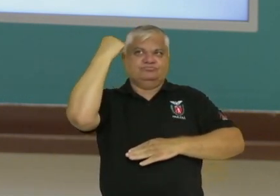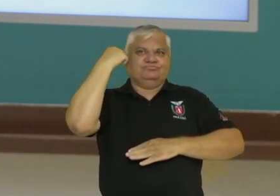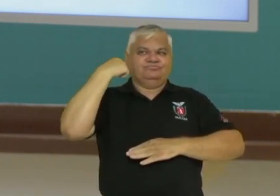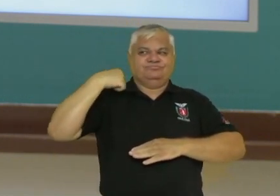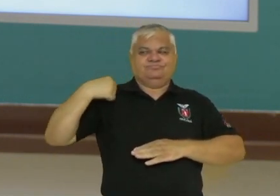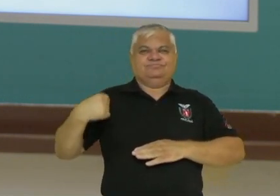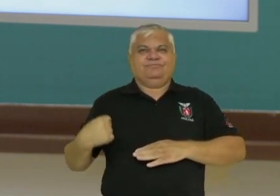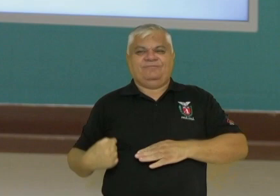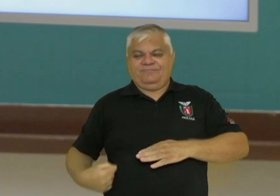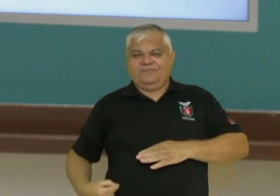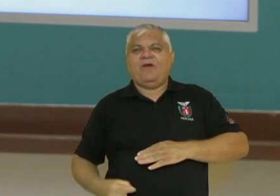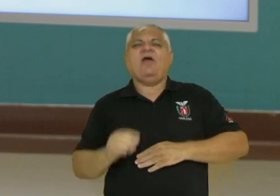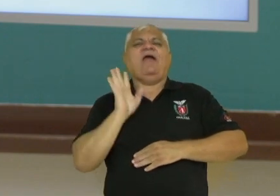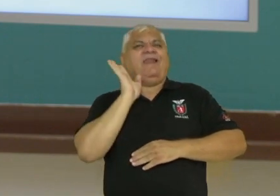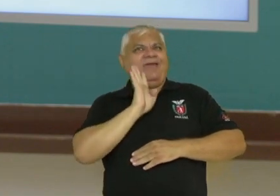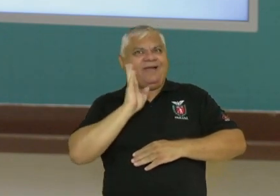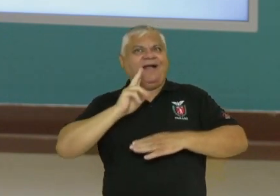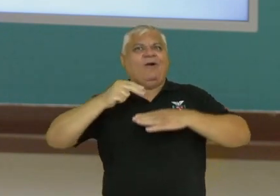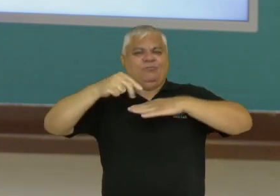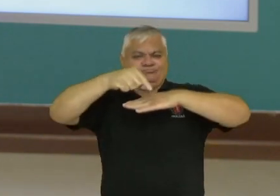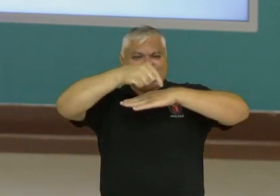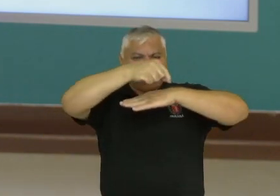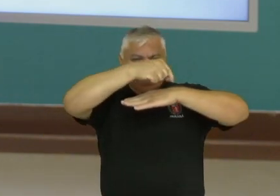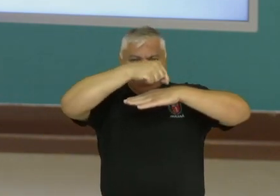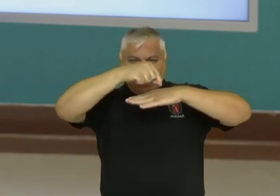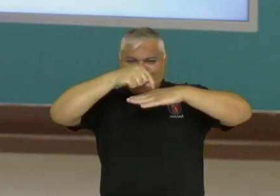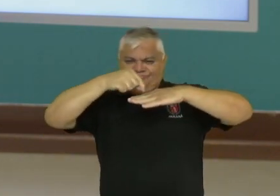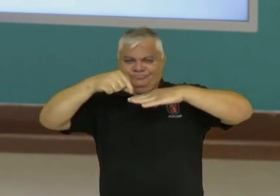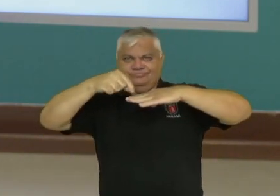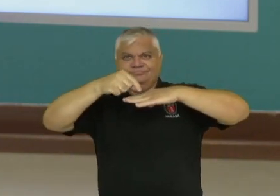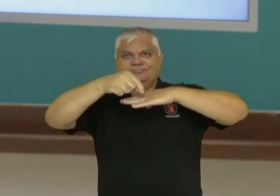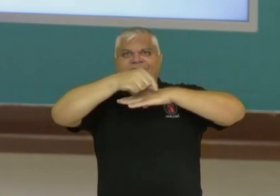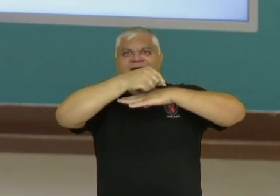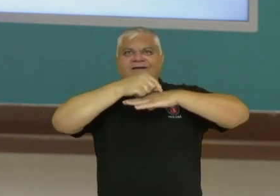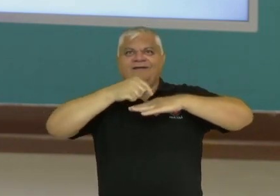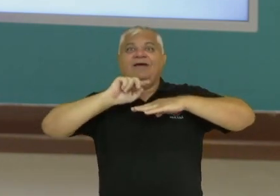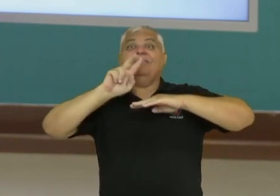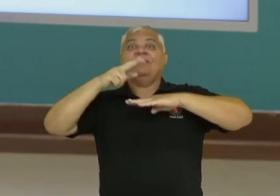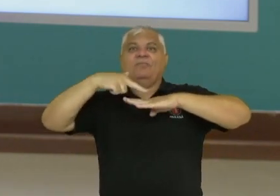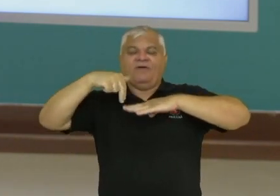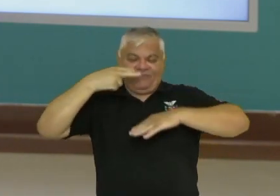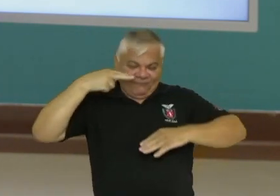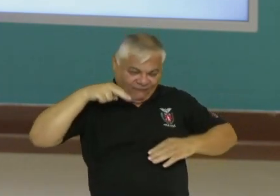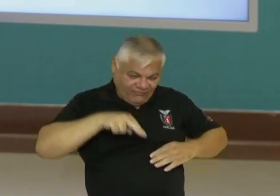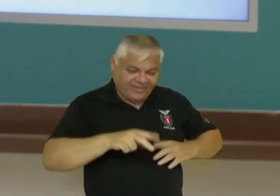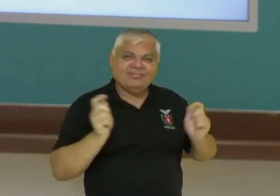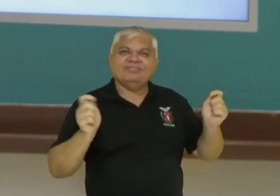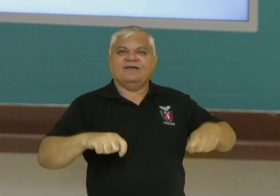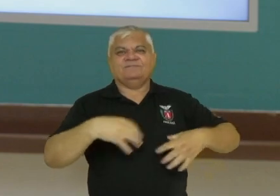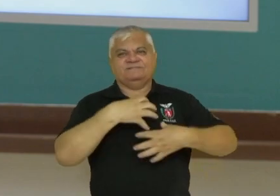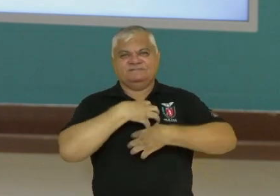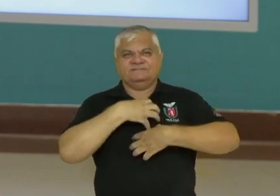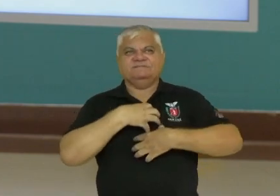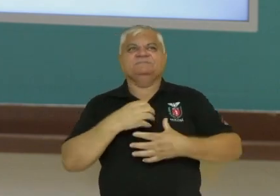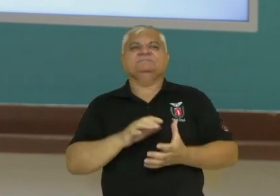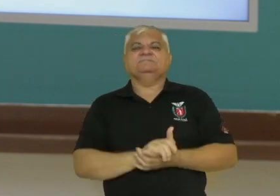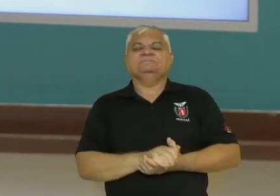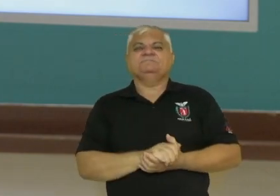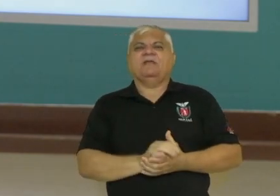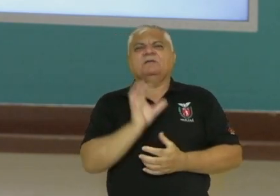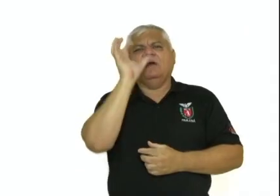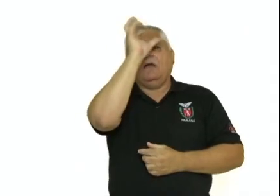ter um desenho bem legal do corpo de vocês, vocês conseguem visualizar um pouquinho melhor a atividade. O que